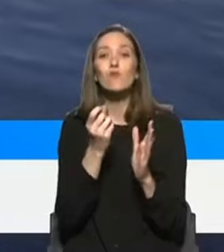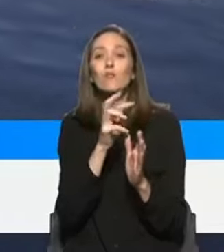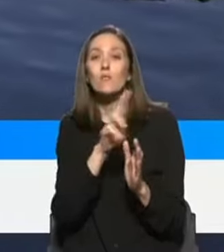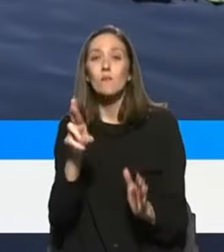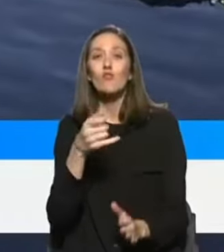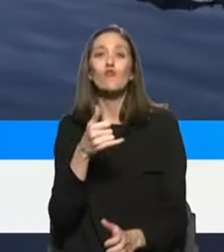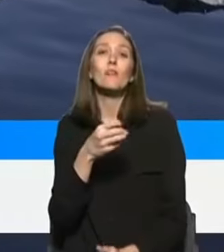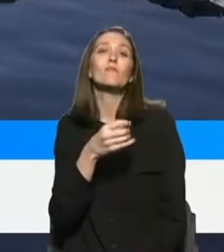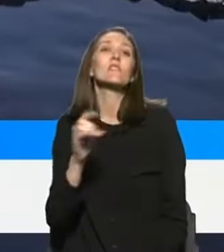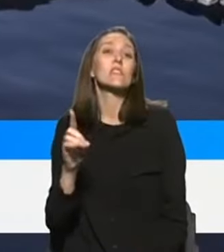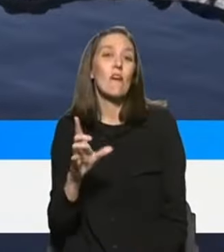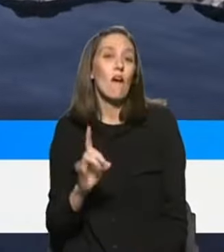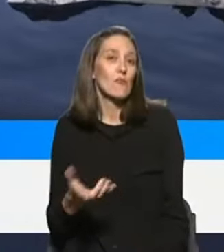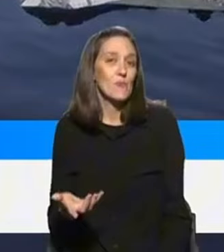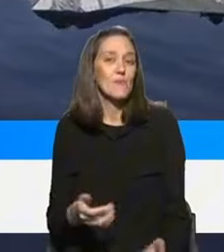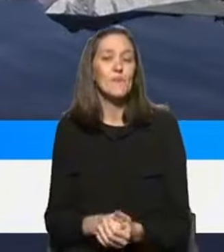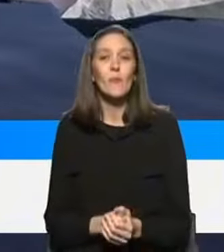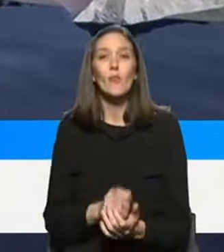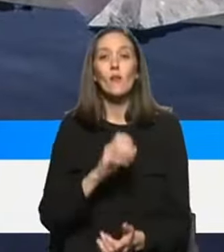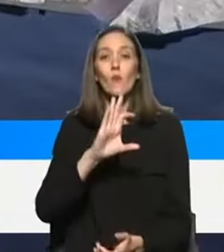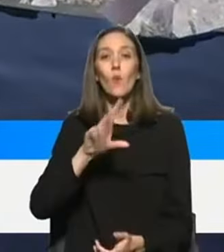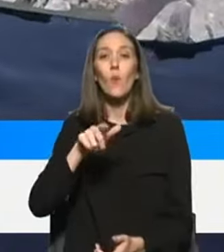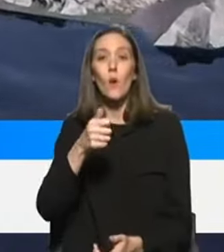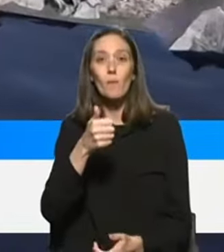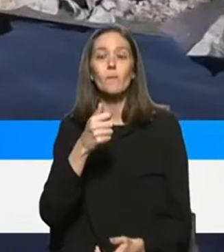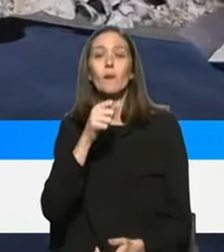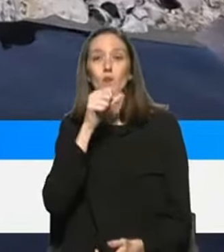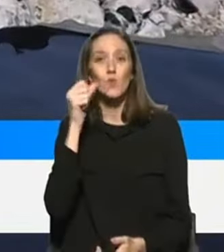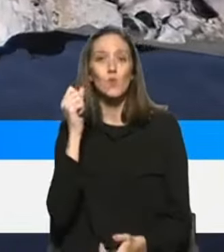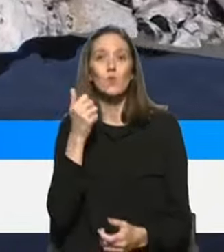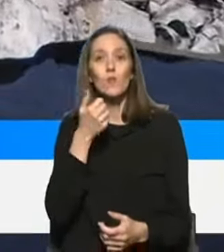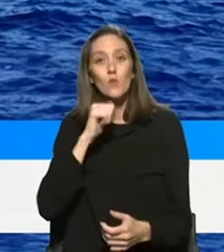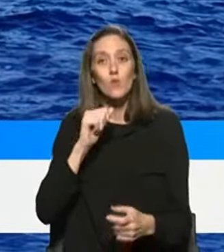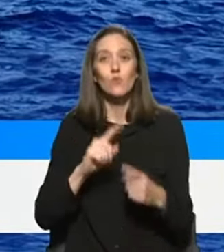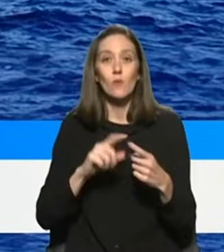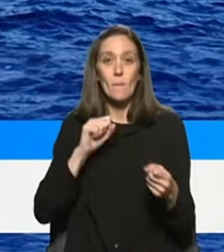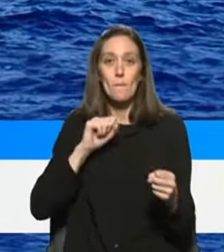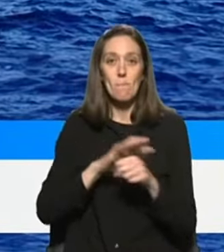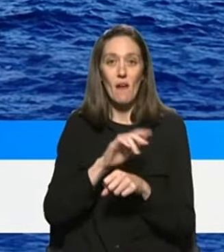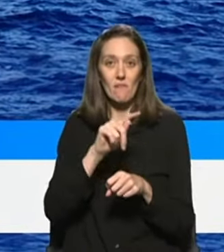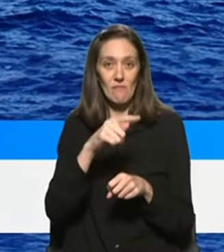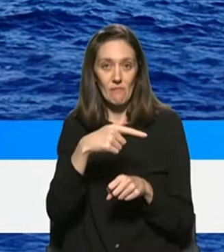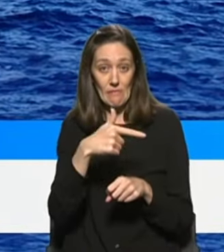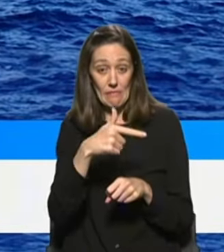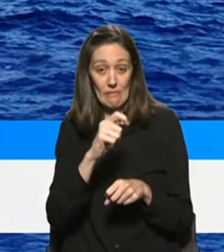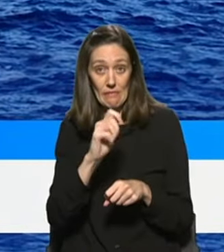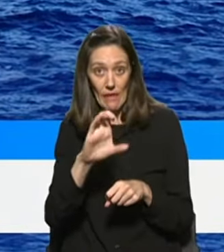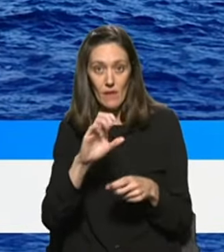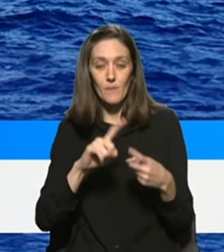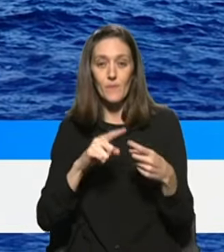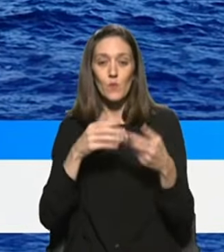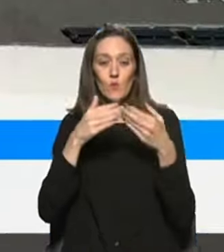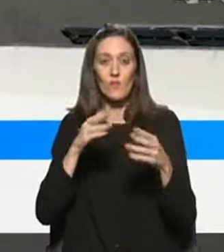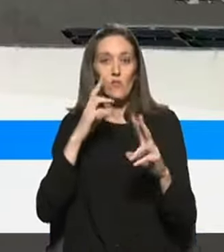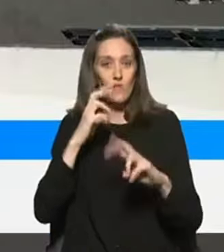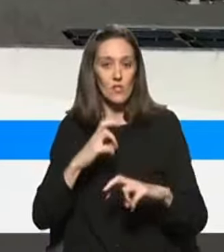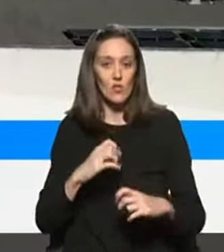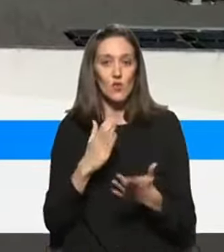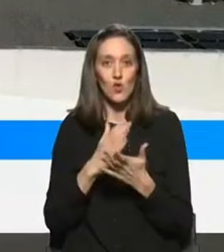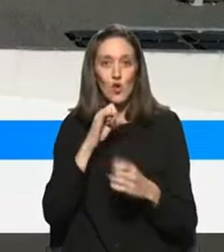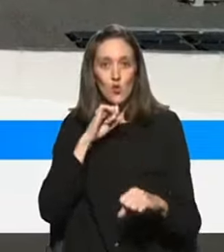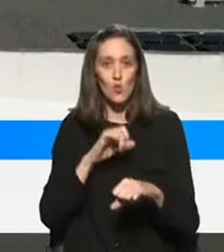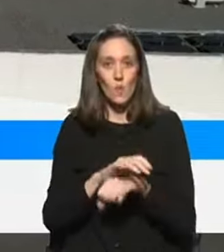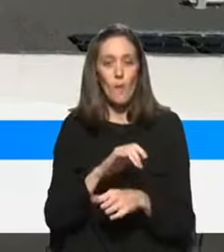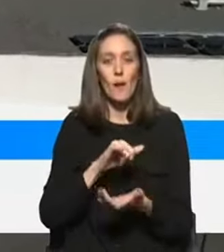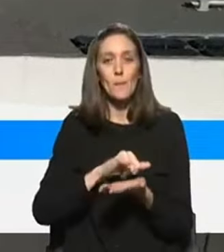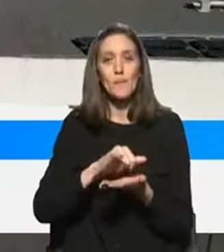2026. O Hub Azul Açores vai integrar o Martec, o navio de investigação, a Escola do Mar, a pista de drones e